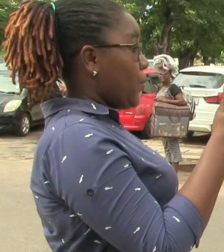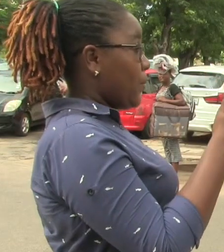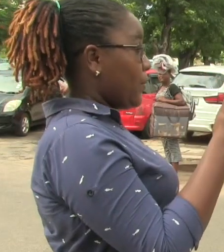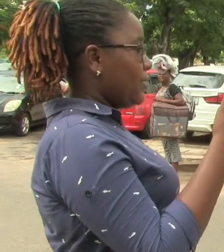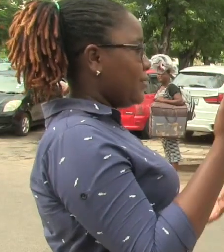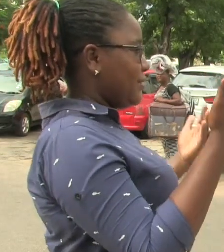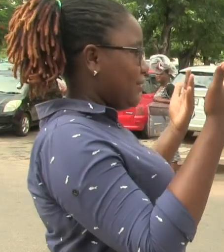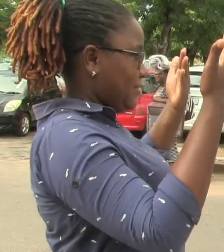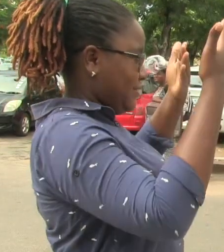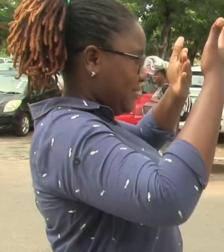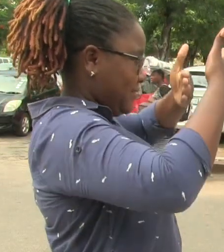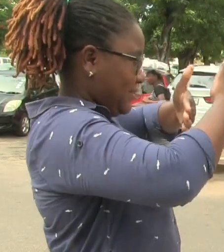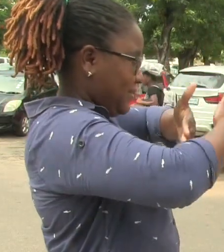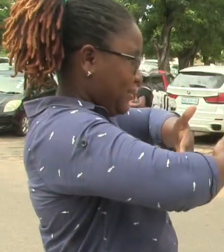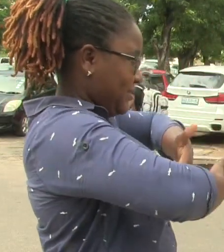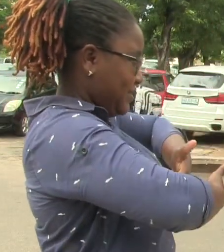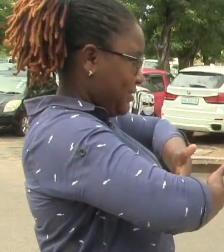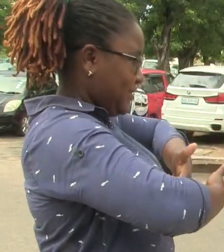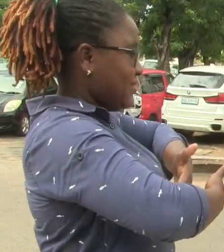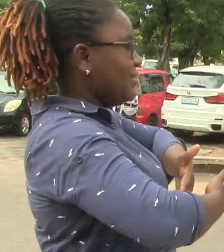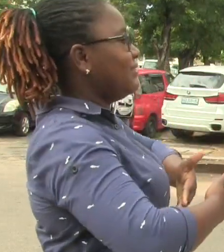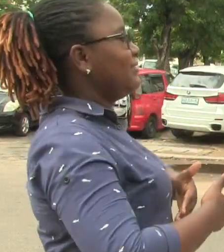Boa noite! Boa noite!